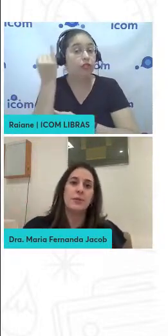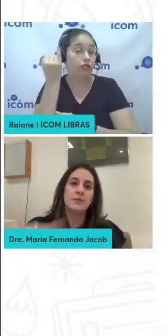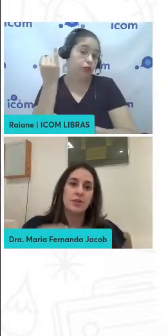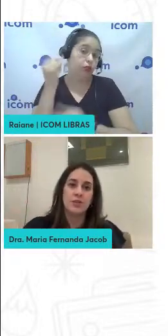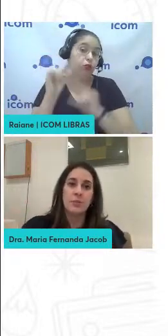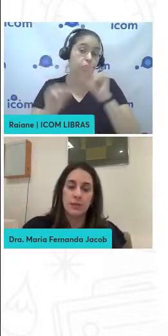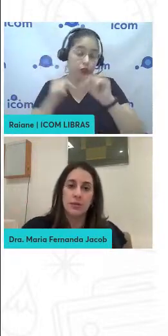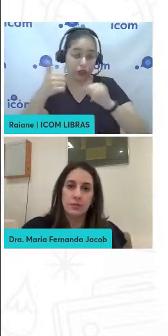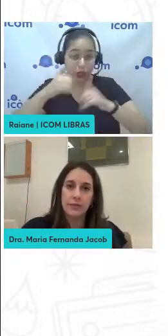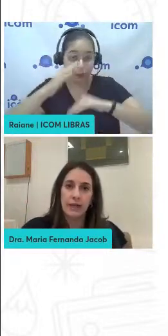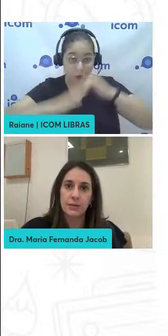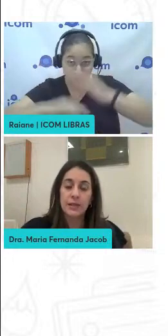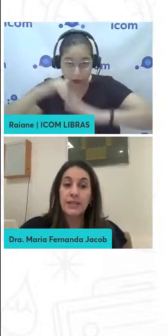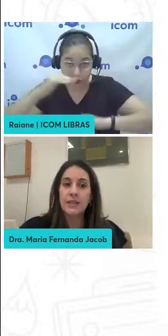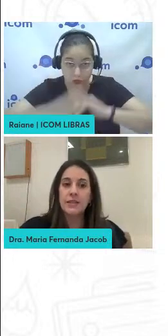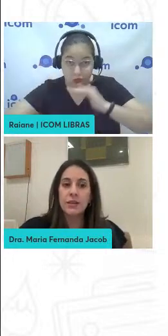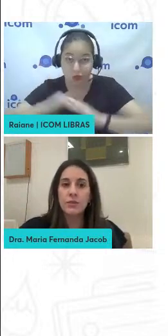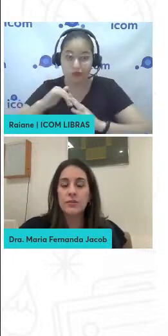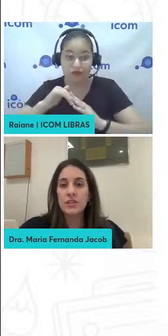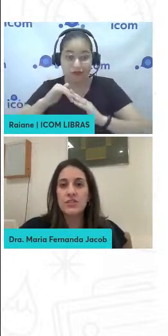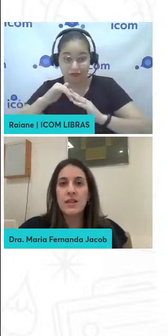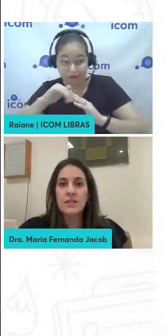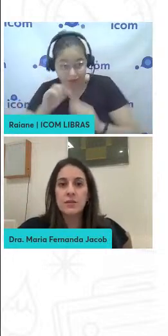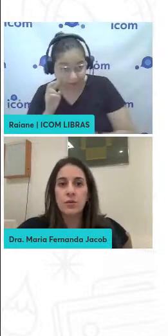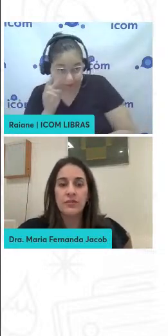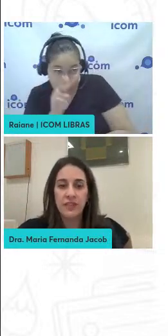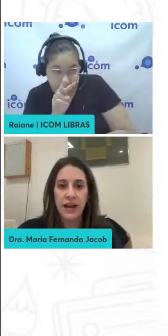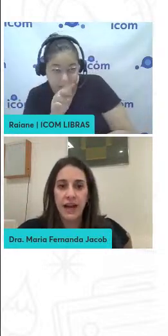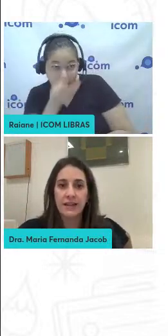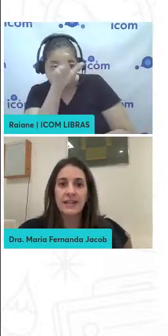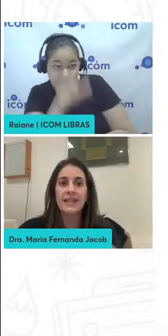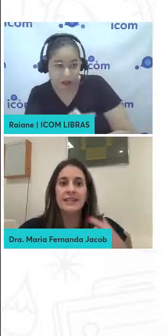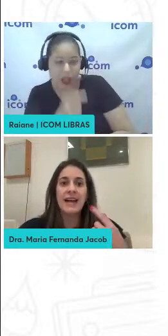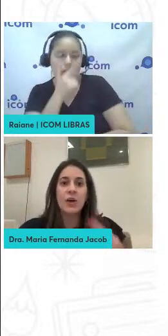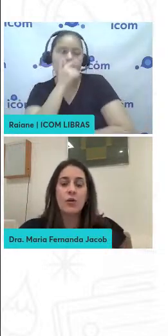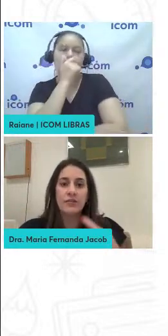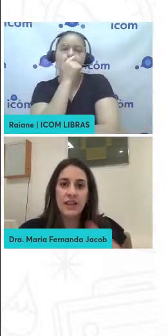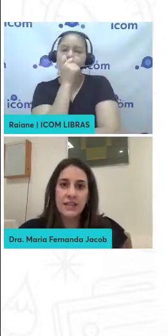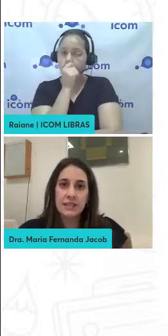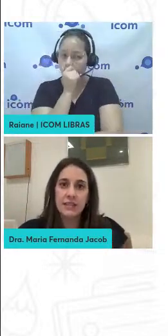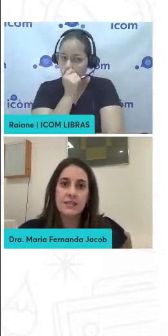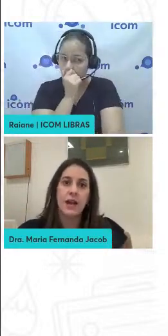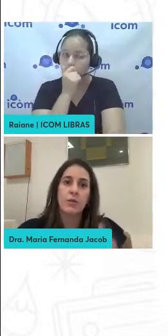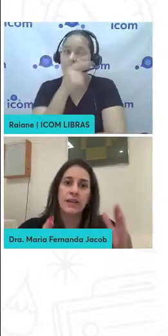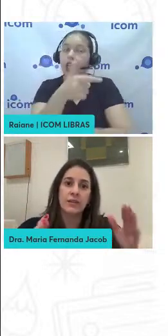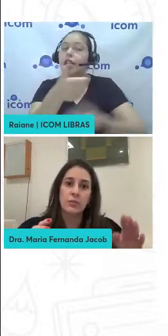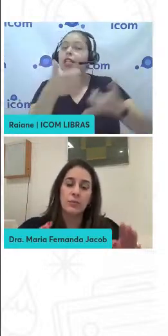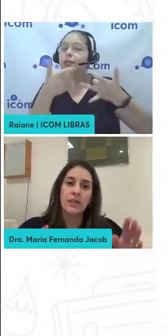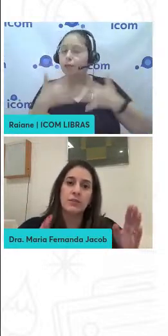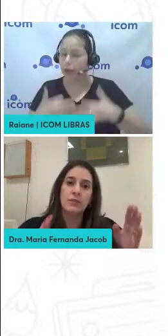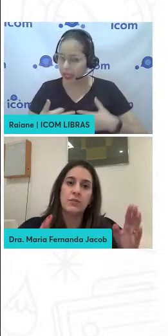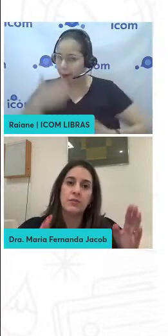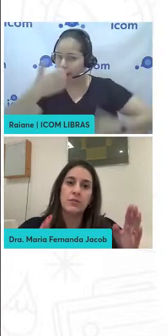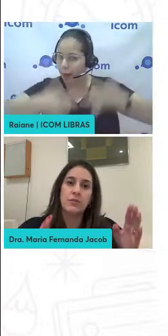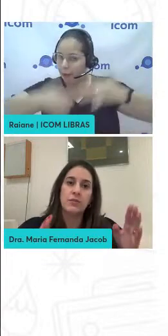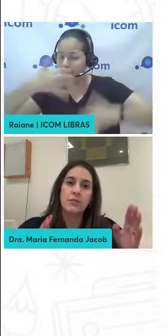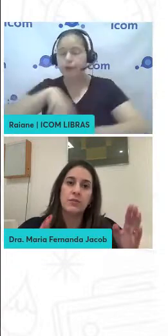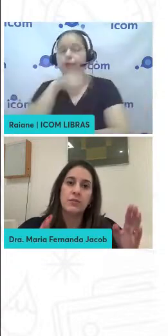de ser um profissional de primeiro contato. Então, eu tenho que desconfiar na conversa inicial, que é no